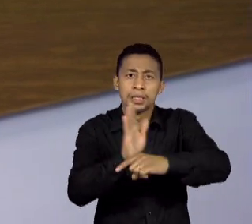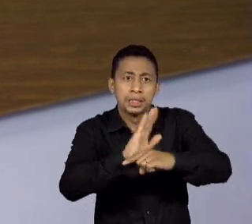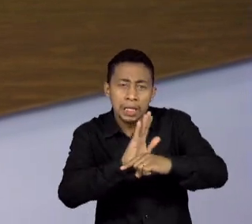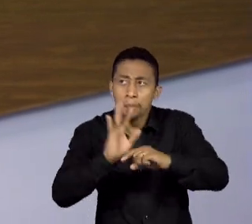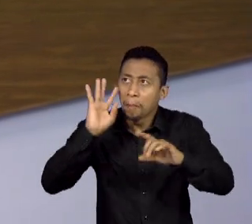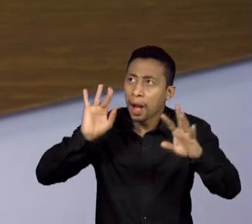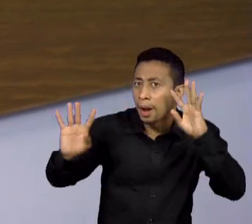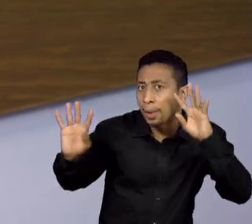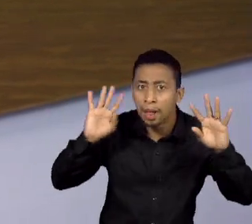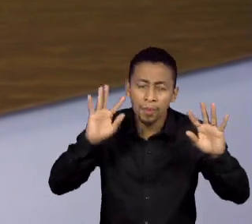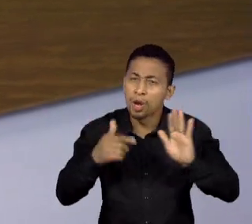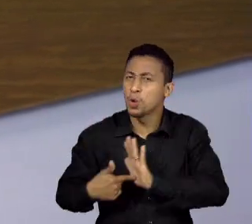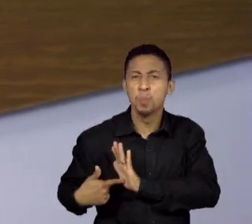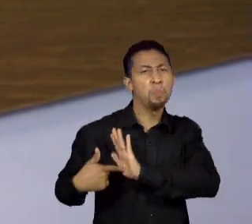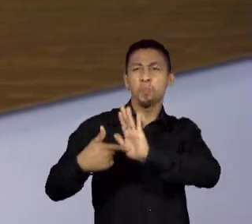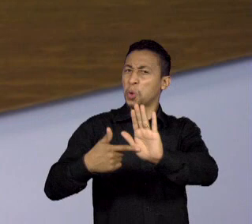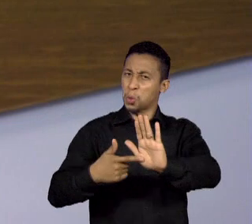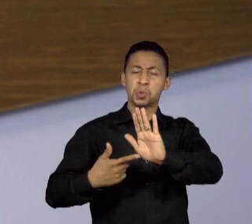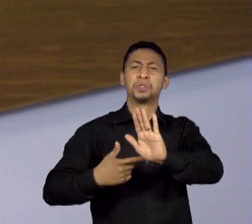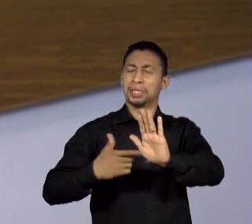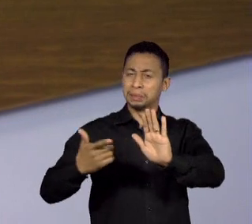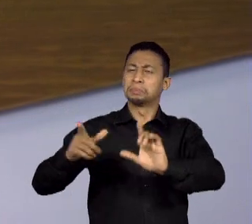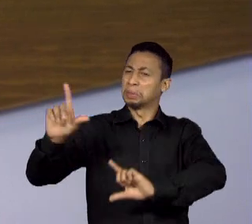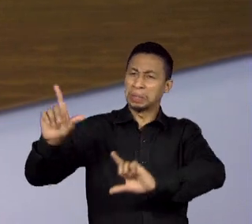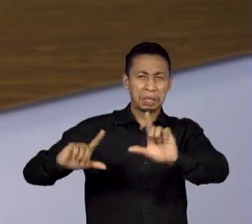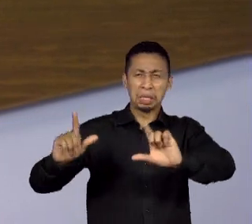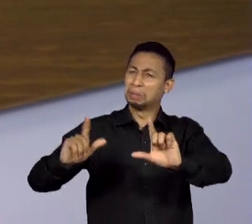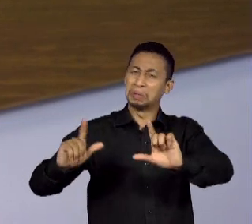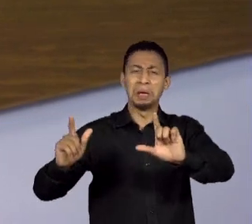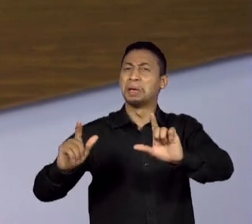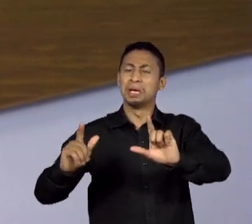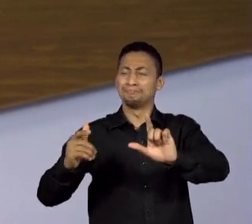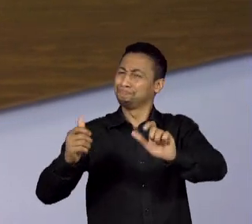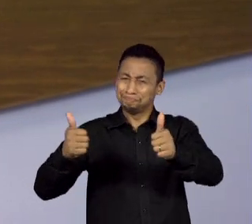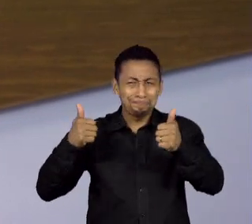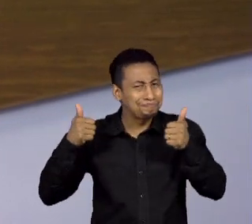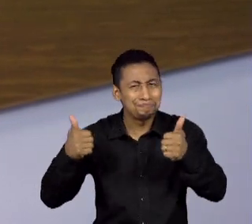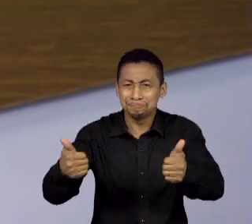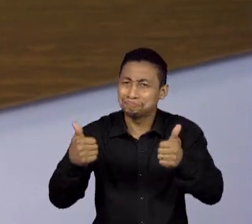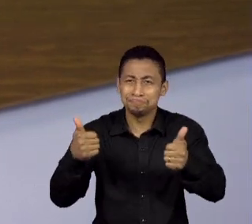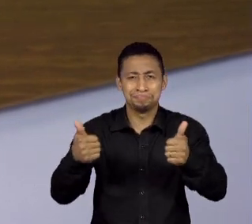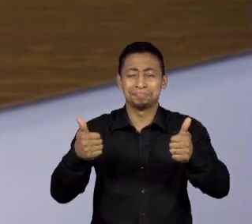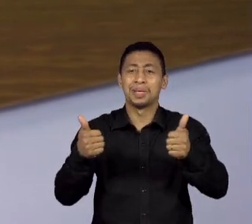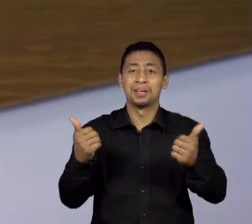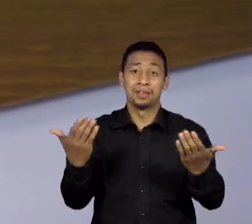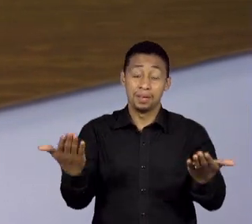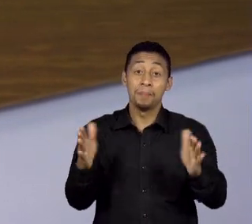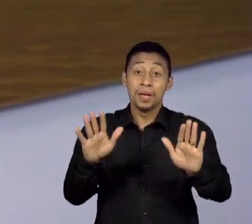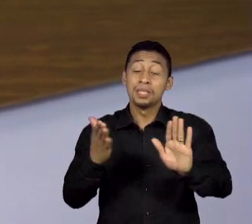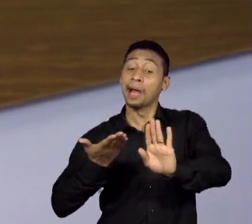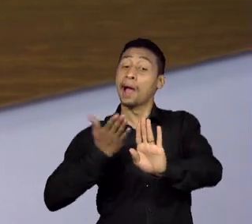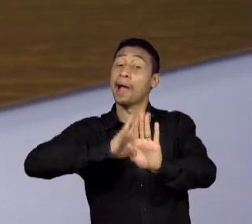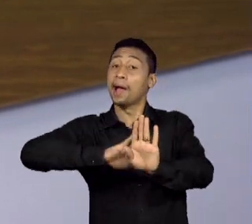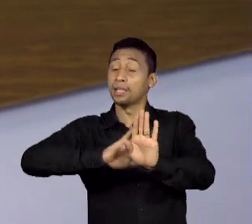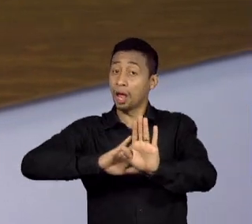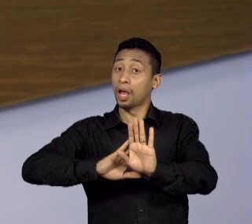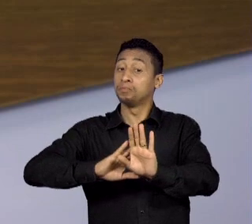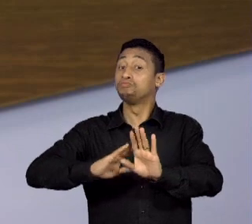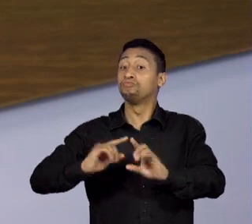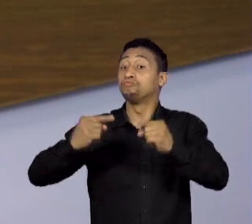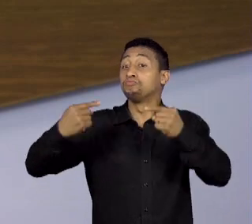superado de 1000 vezes a ficção, né? O que esse contexto, esses tempos trazem de desafios